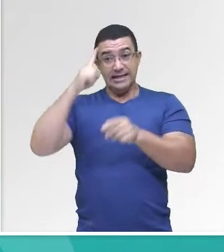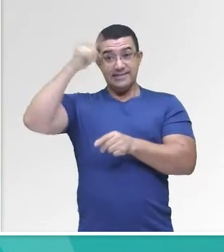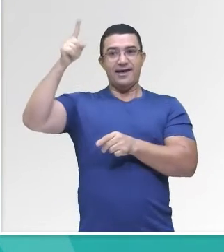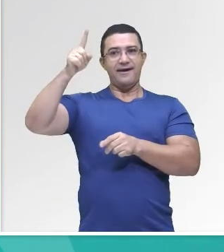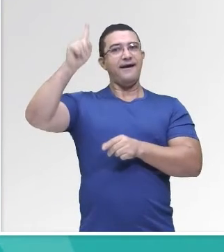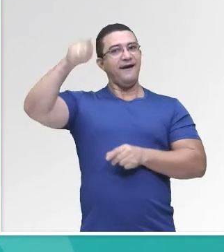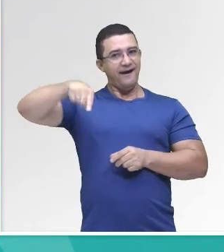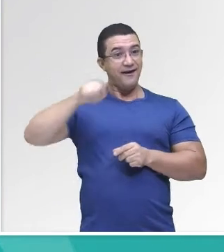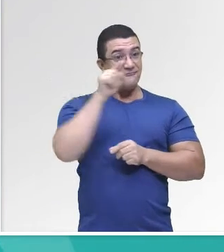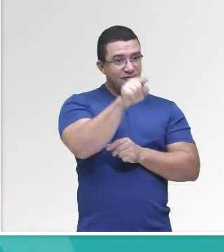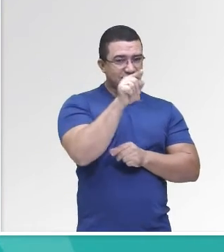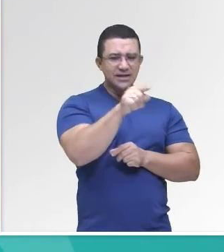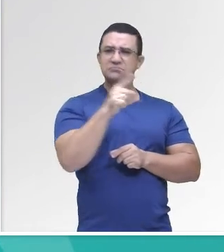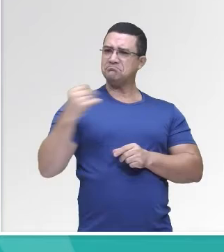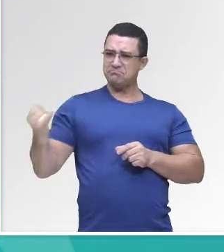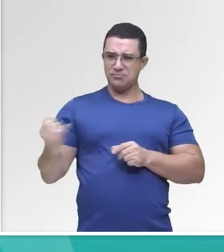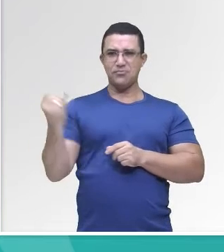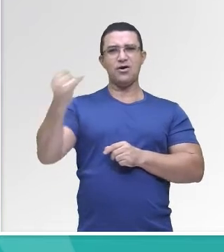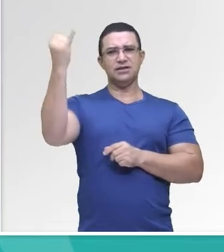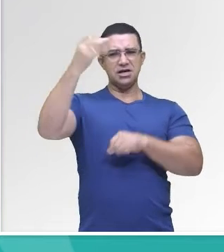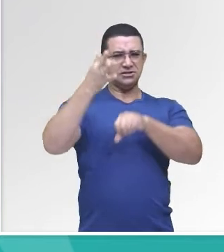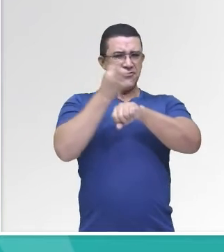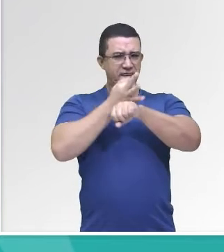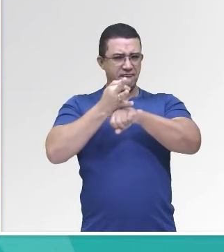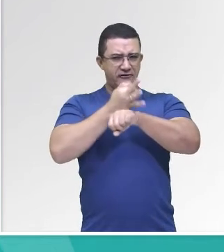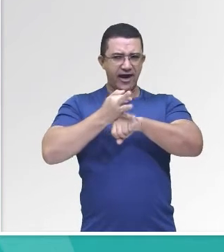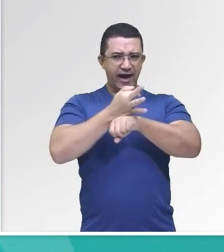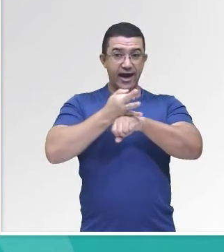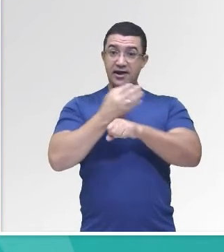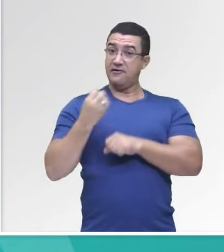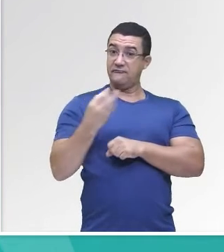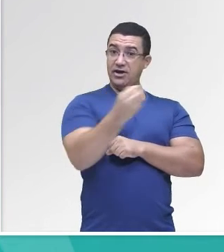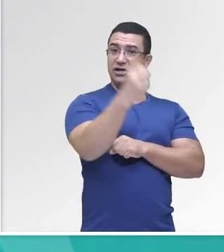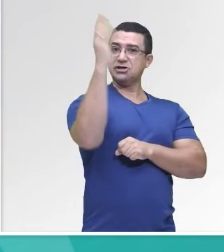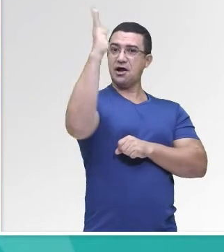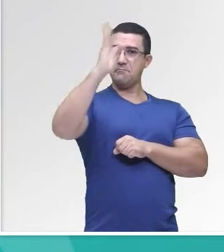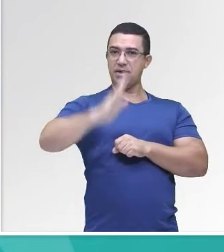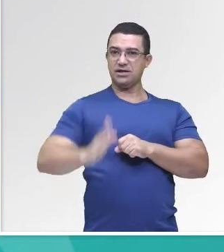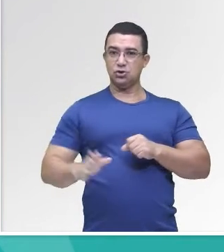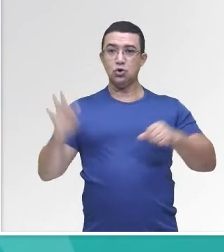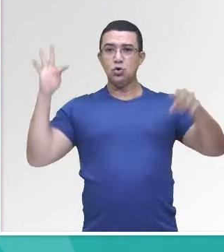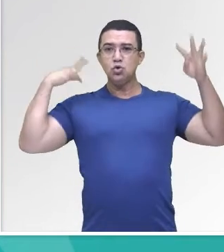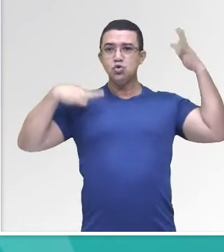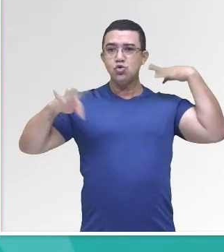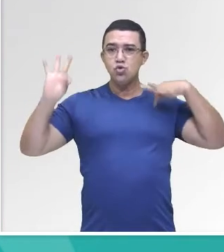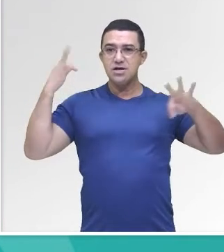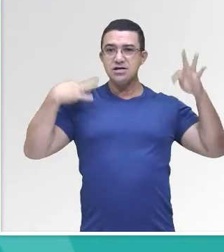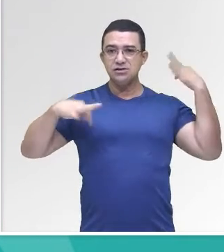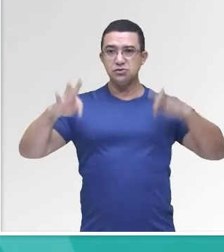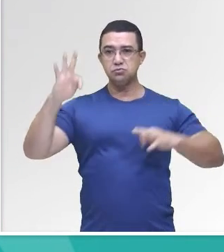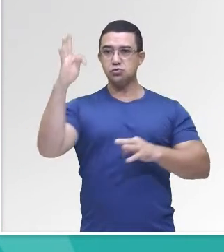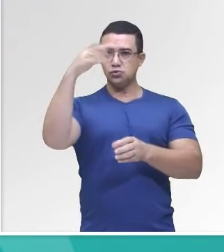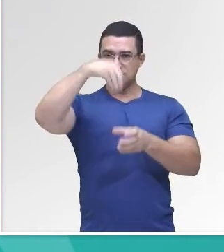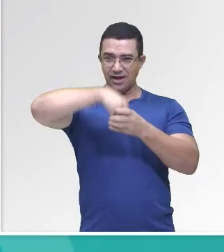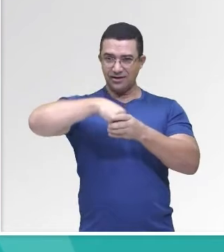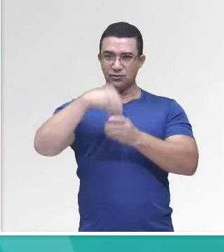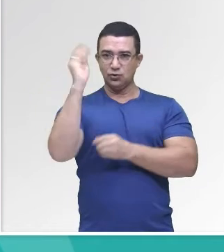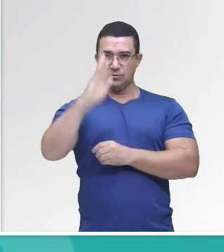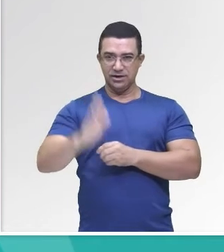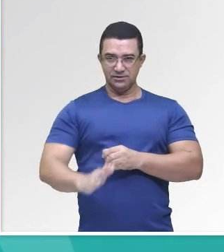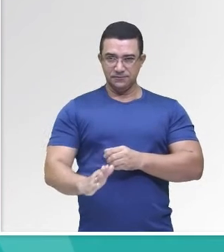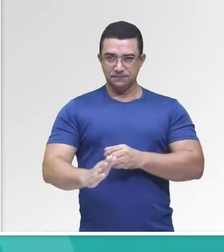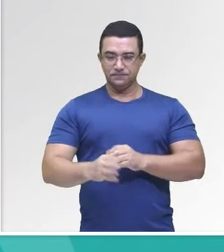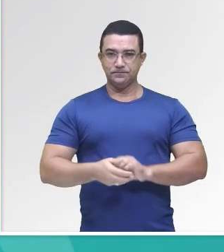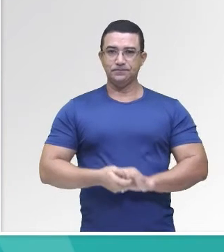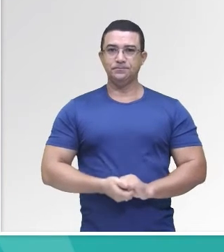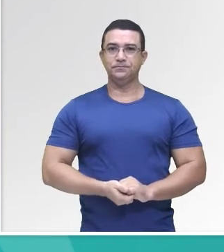interessante você viajar pelo Brasil, você fazer um turismo no Brasil. Tudo bem?